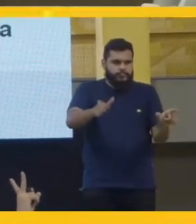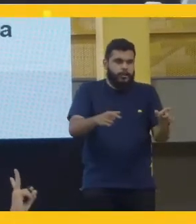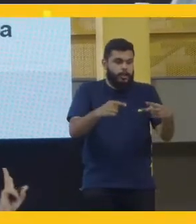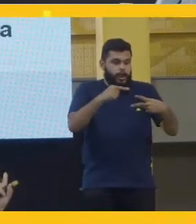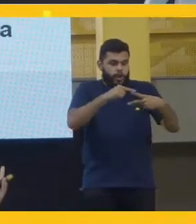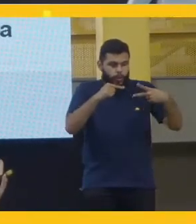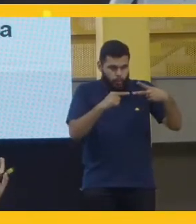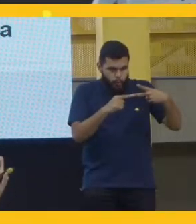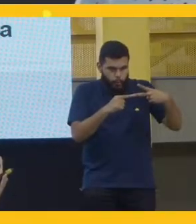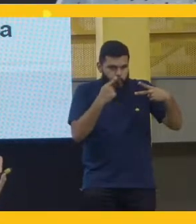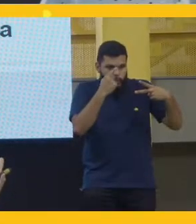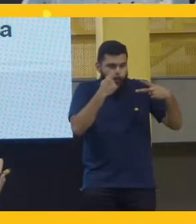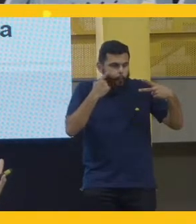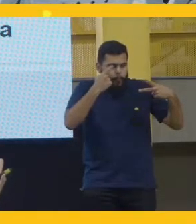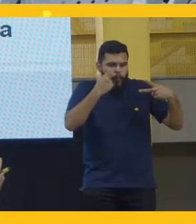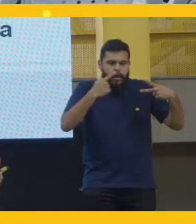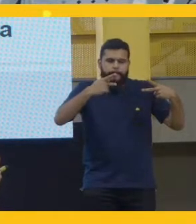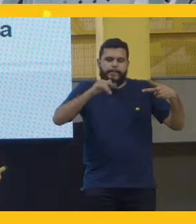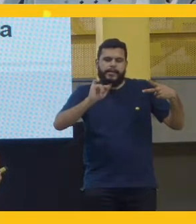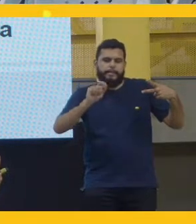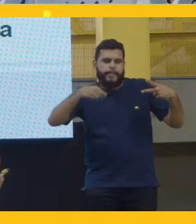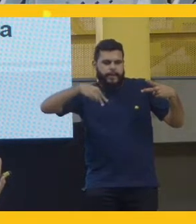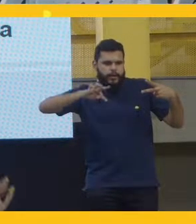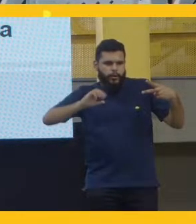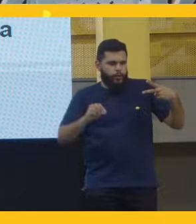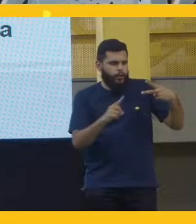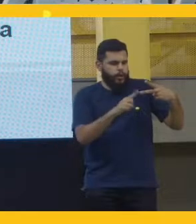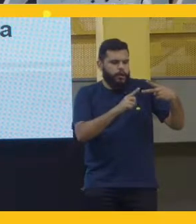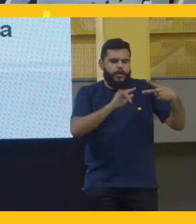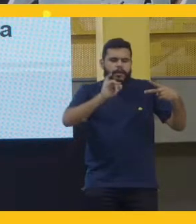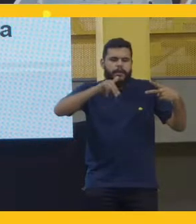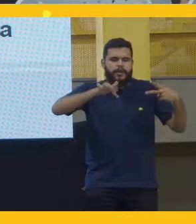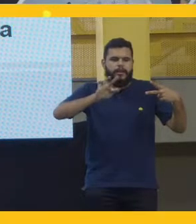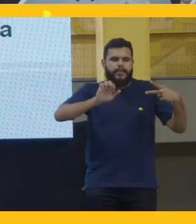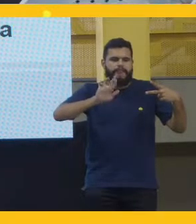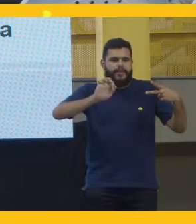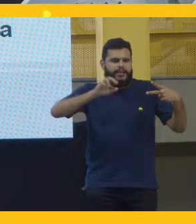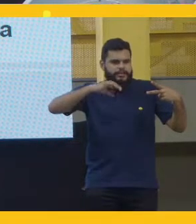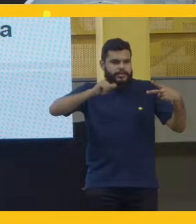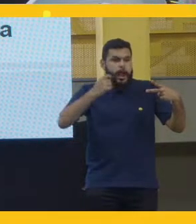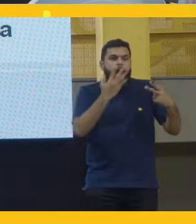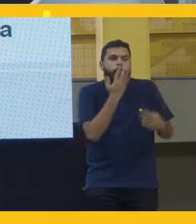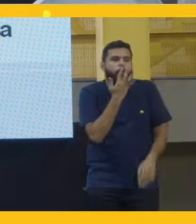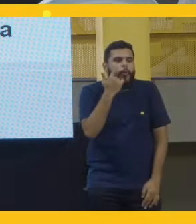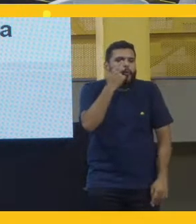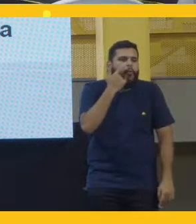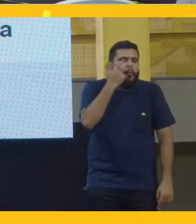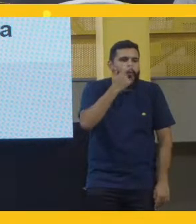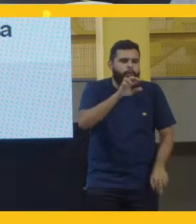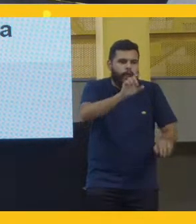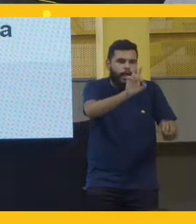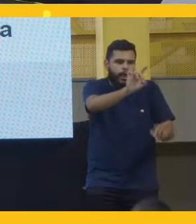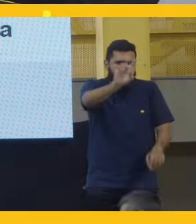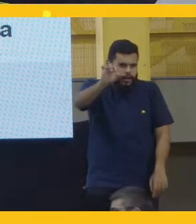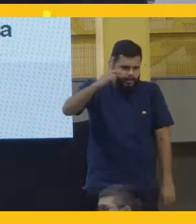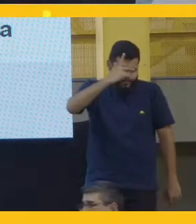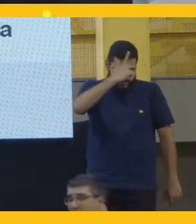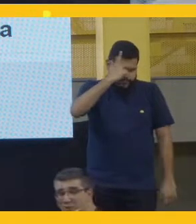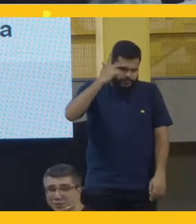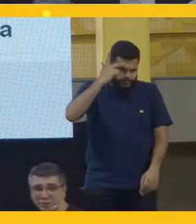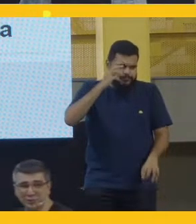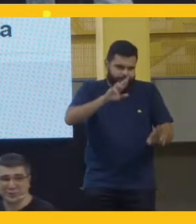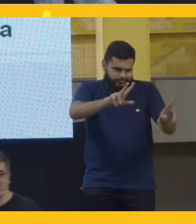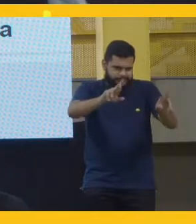coisas: pigmento e interferência de luz. Então, infelizmente, a cor do olho